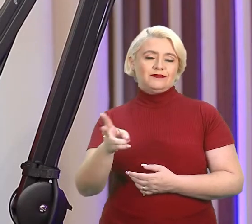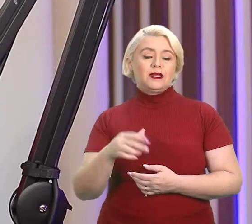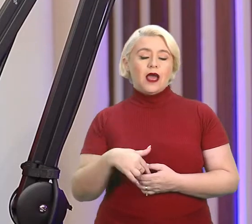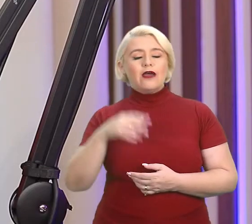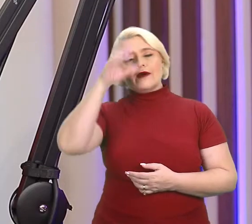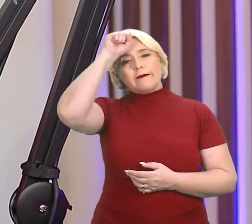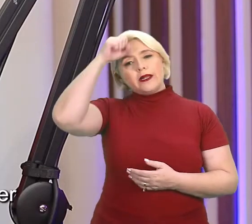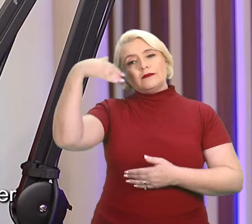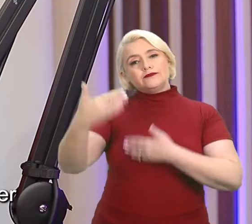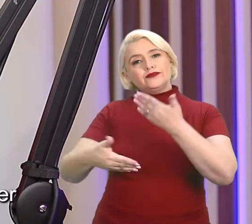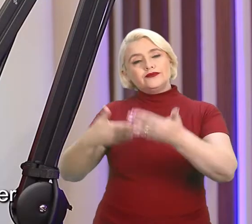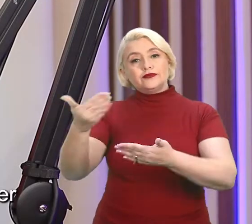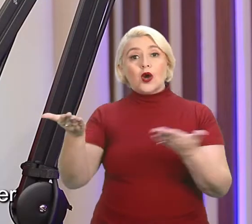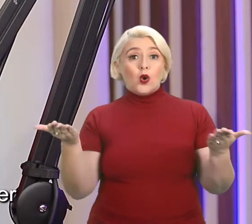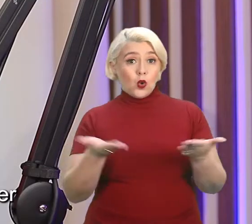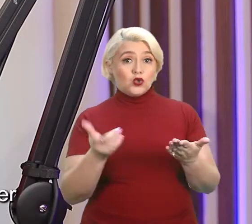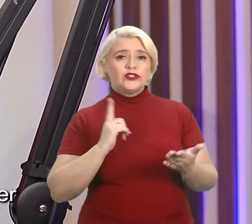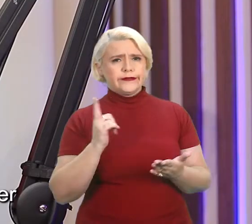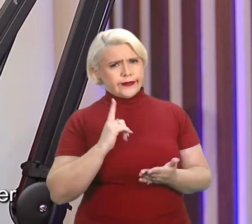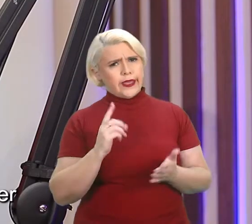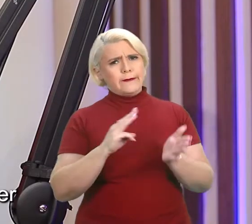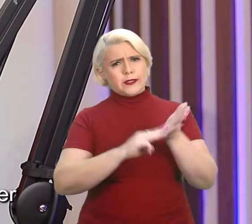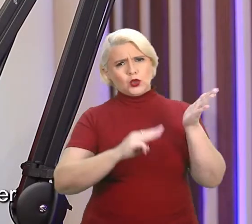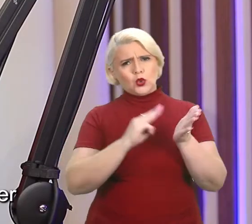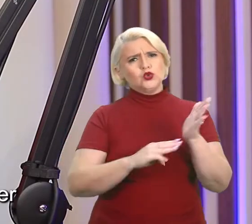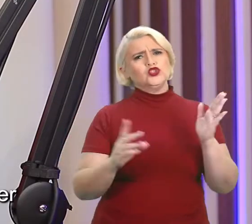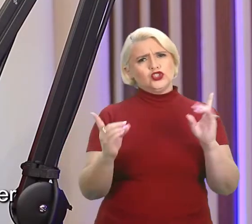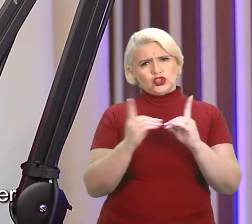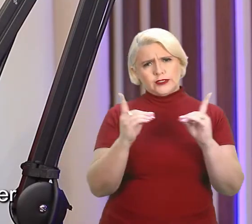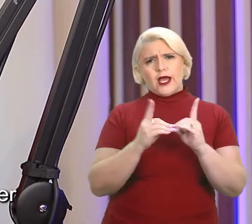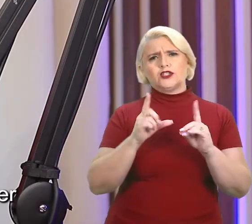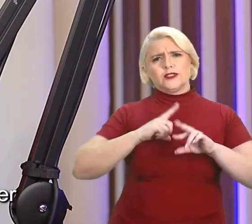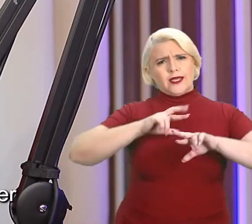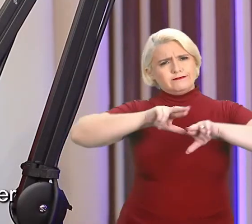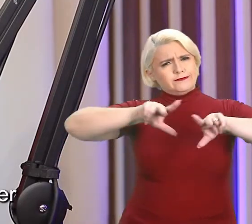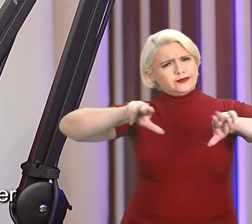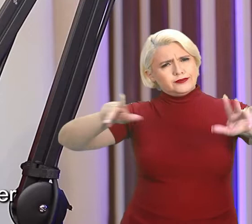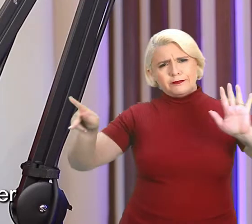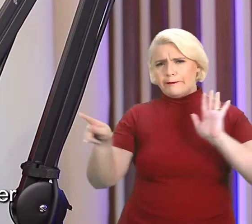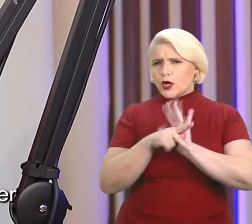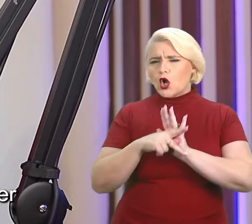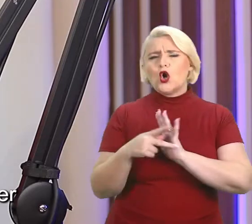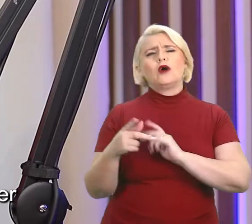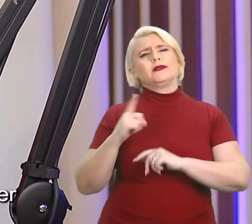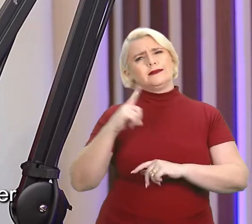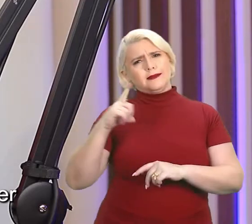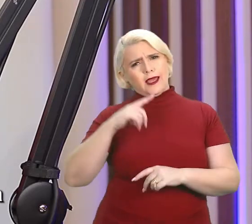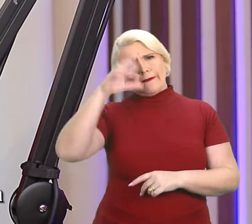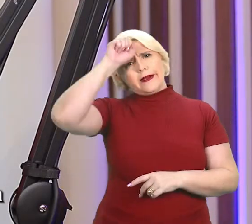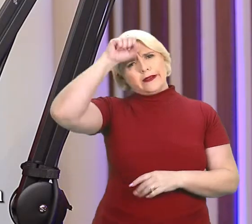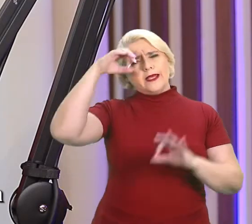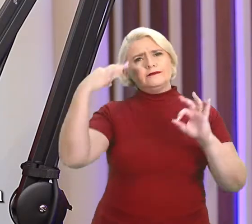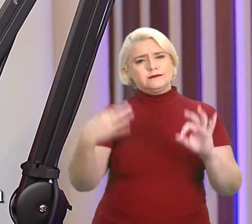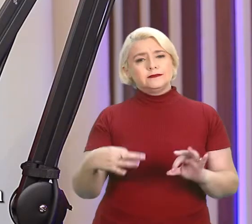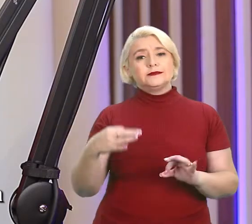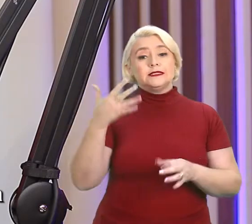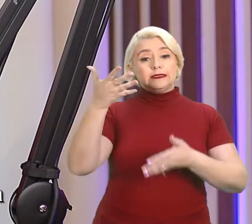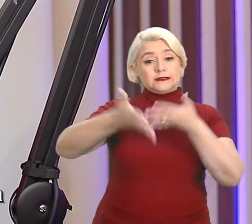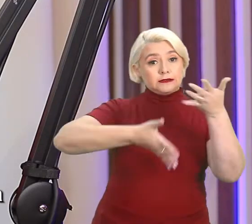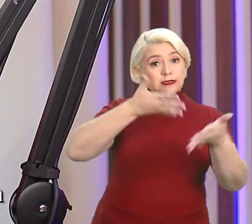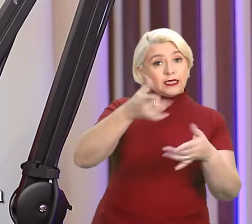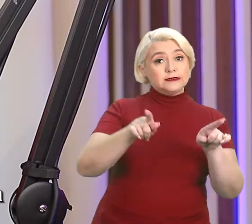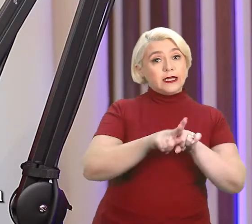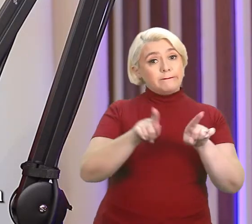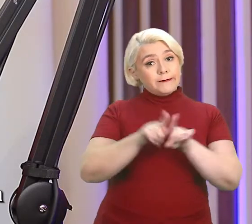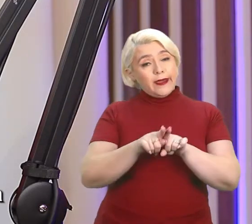vai aprendendo. Hoje a gente já sabe que precisa ter metodologia própria, né, para aprender tanto a língua de